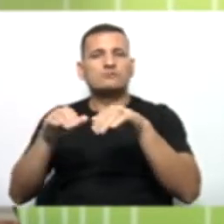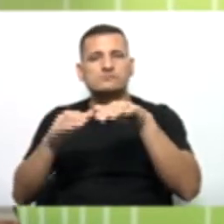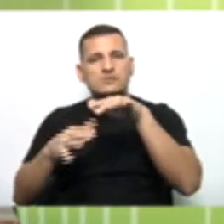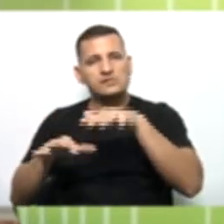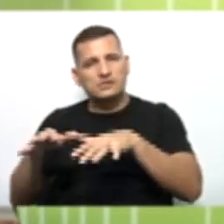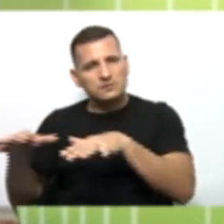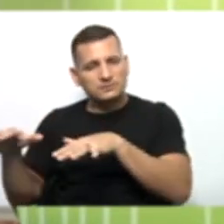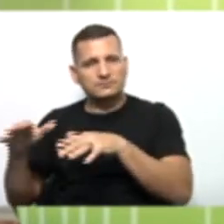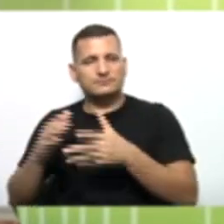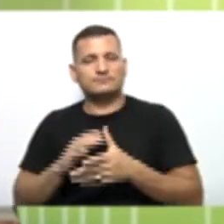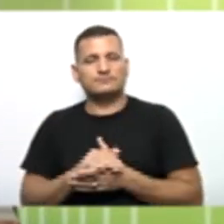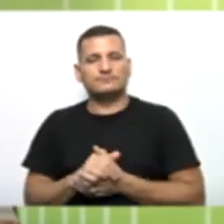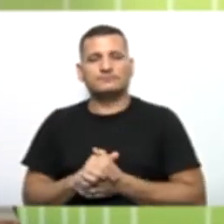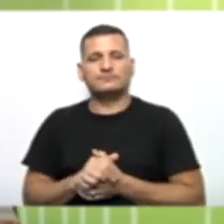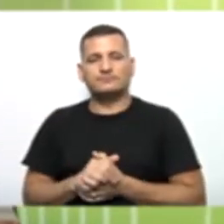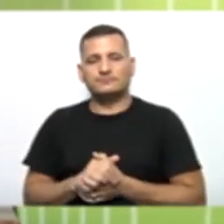erosão.